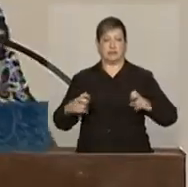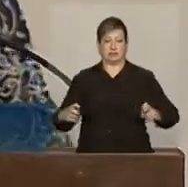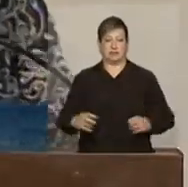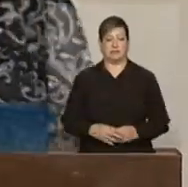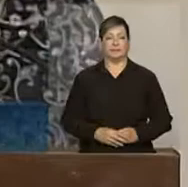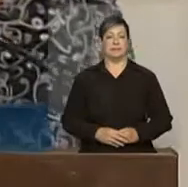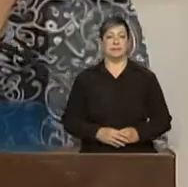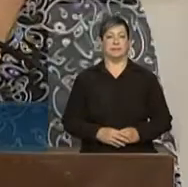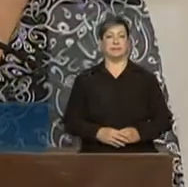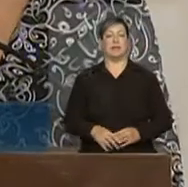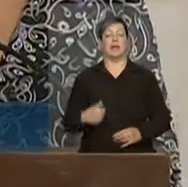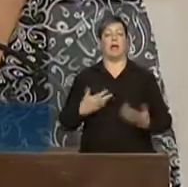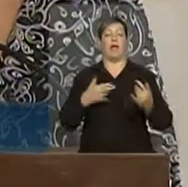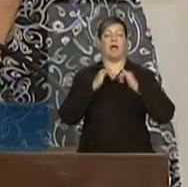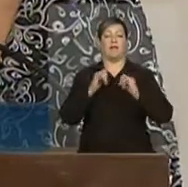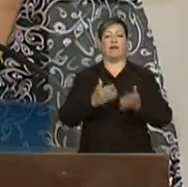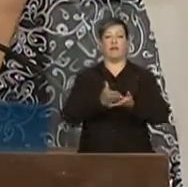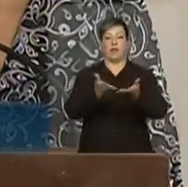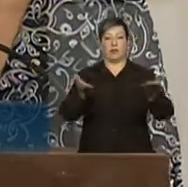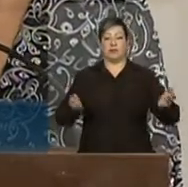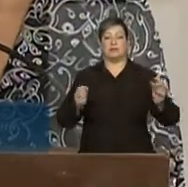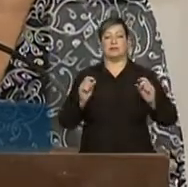Eu quero dizer para vocês que